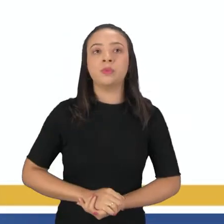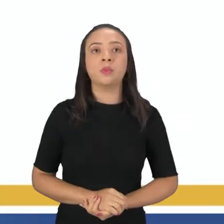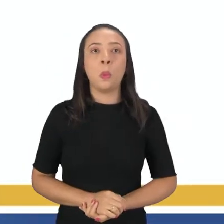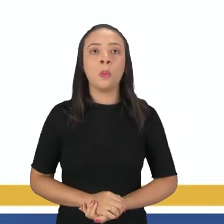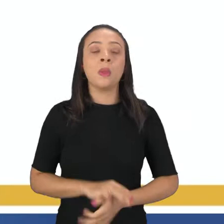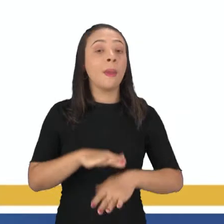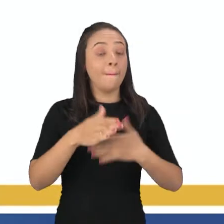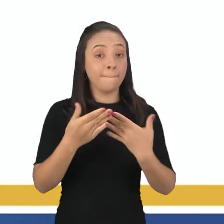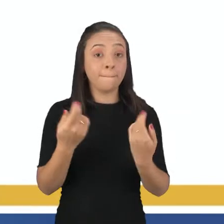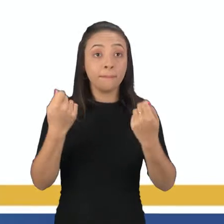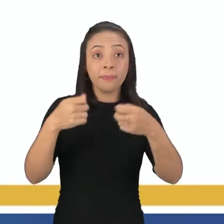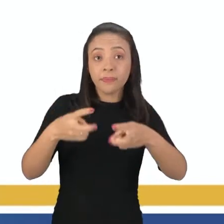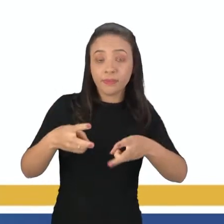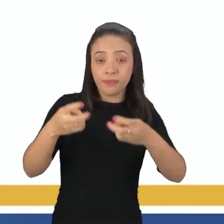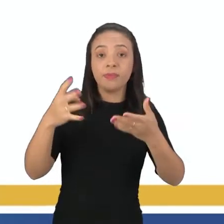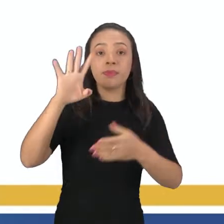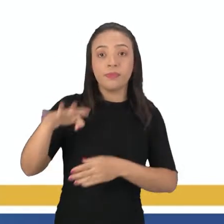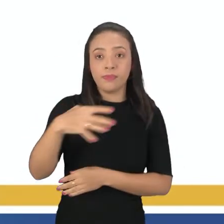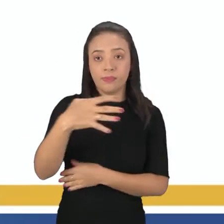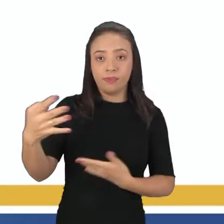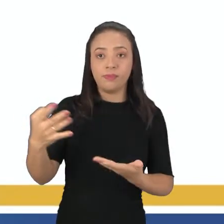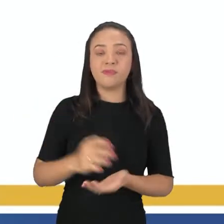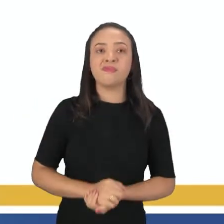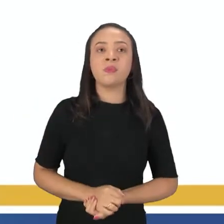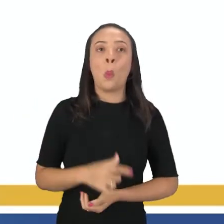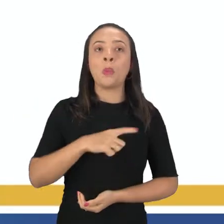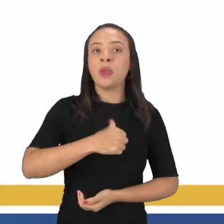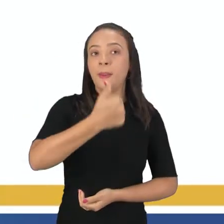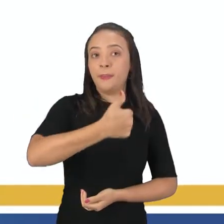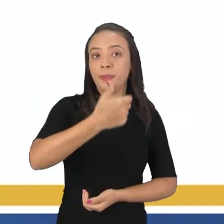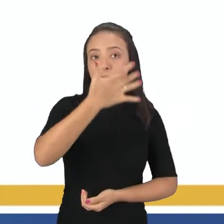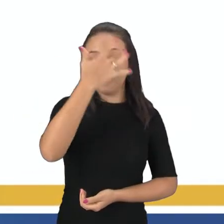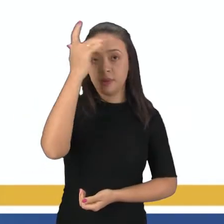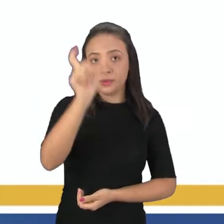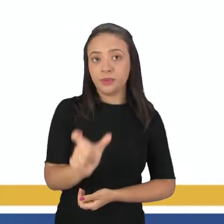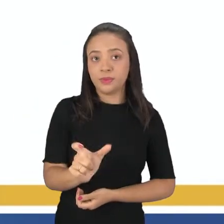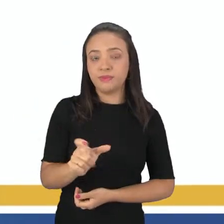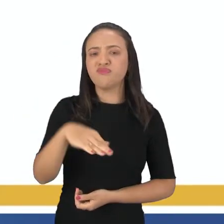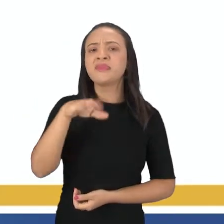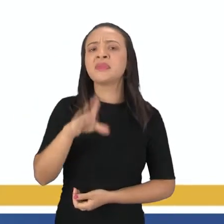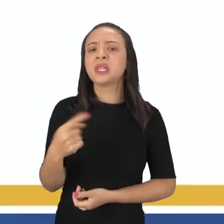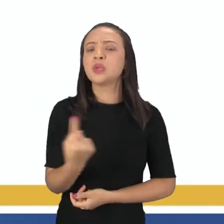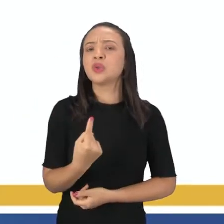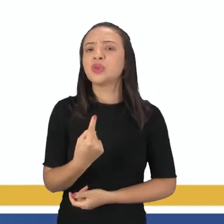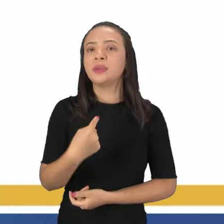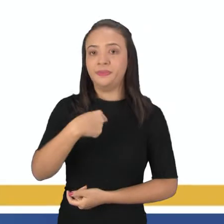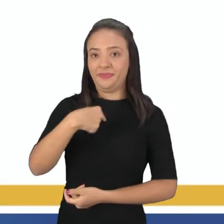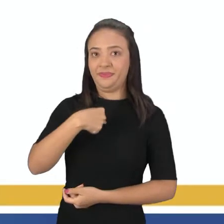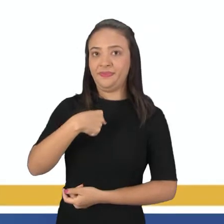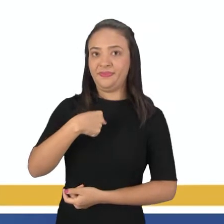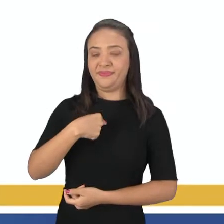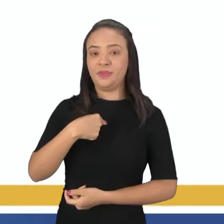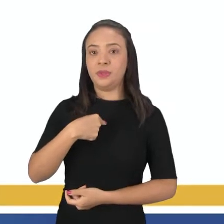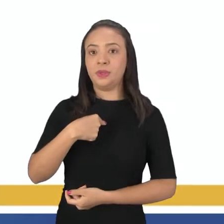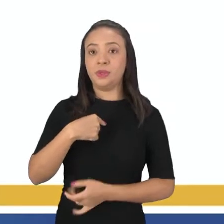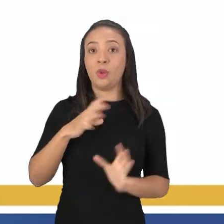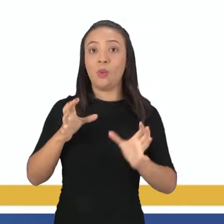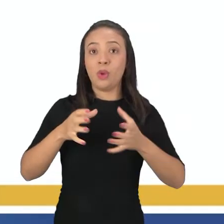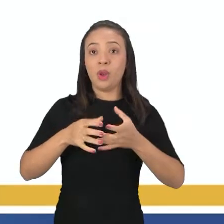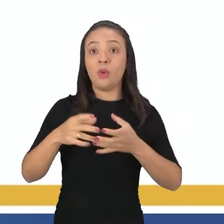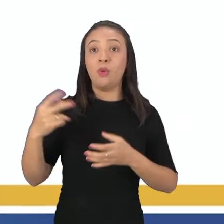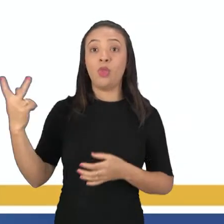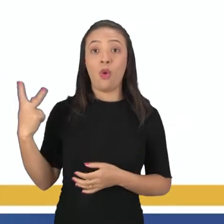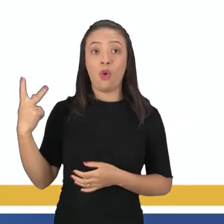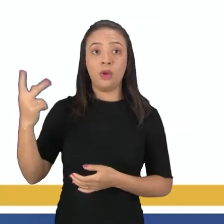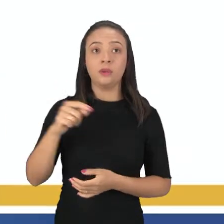E aí, como vocês podem ver esse quadro aí, nós temos a primeira pessoa, do singular é quem? Eu. Plural, nós.